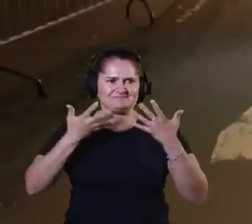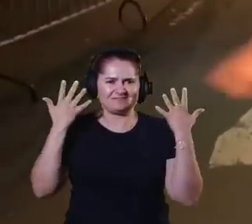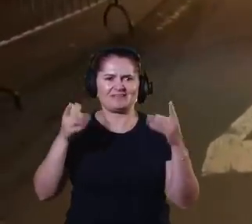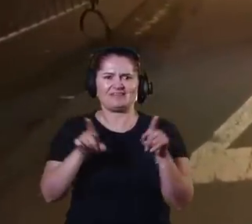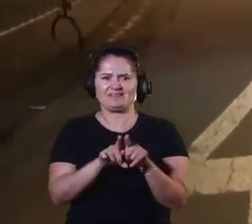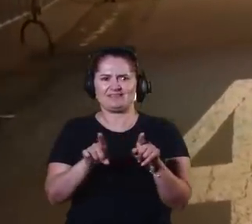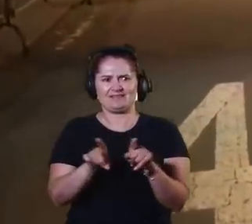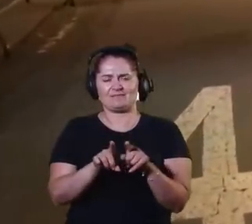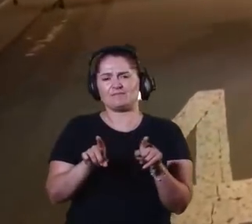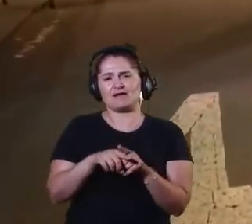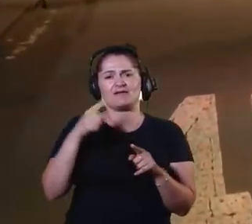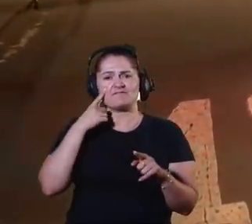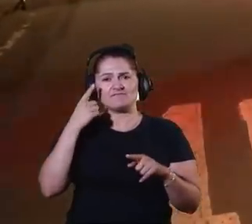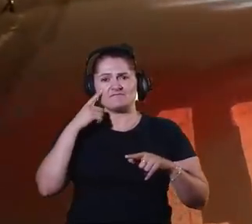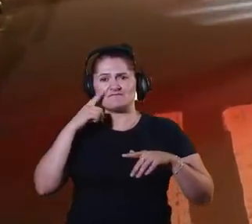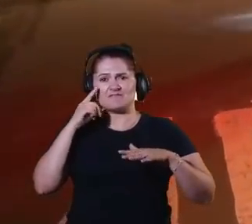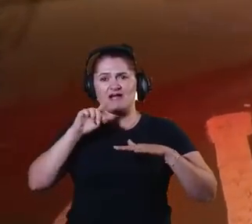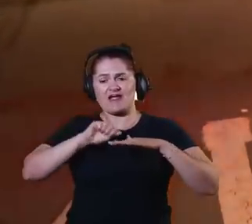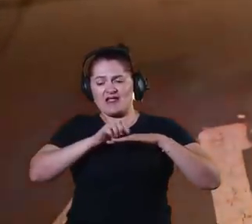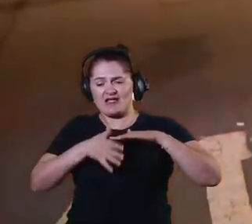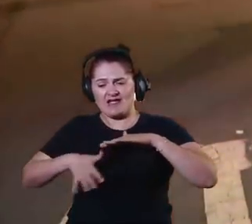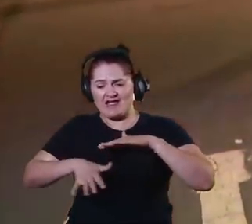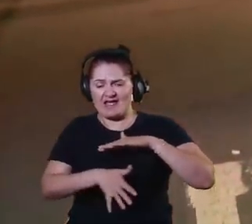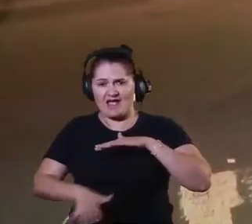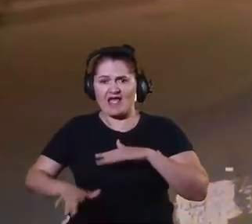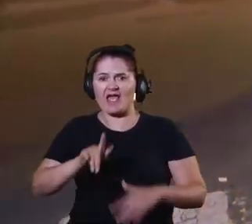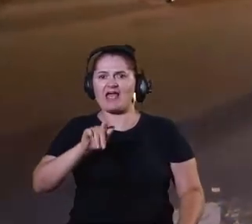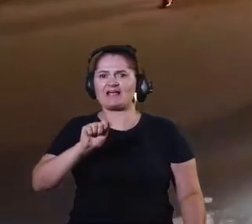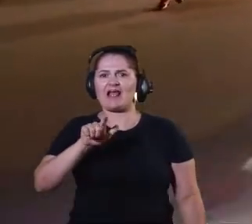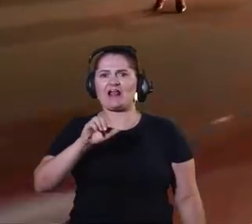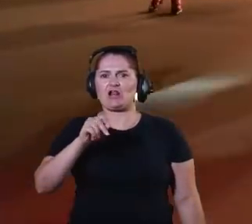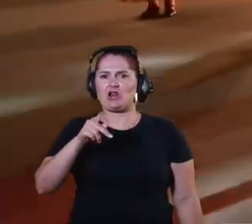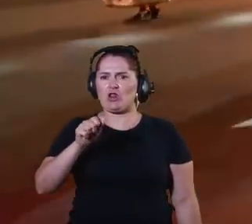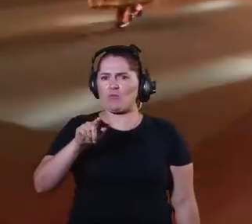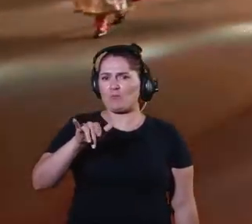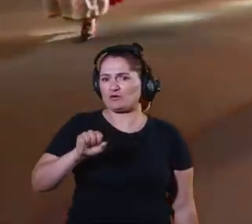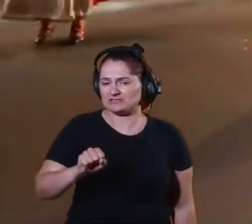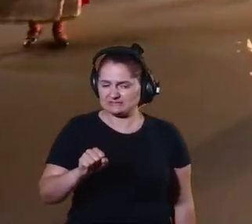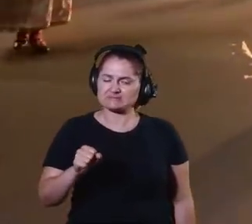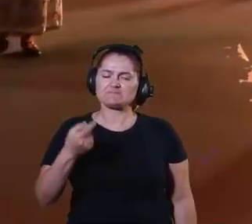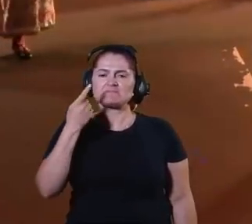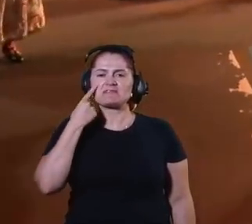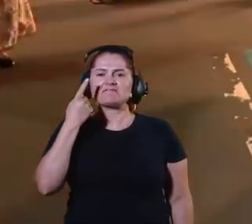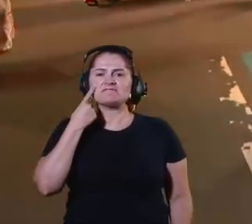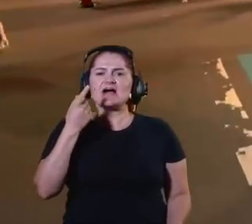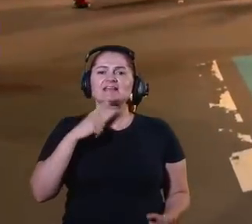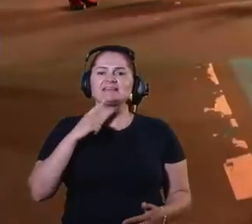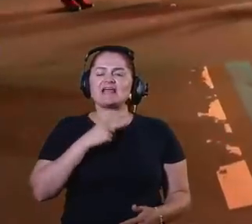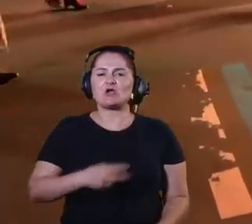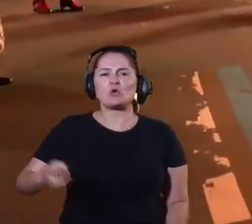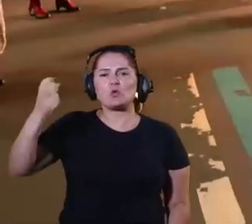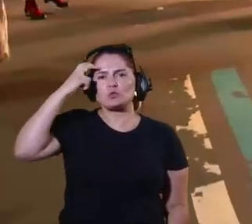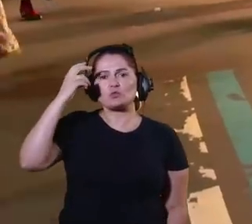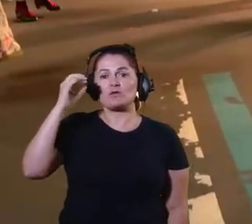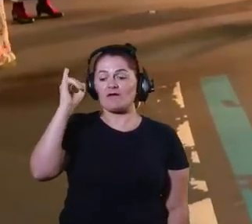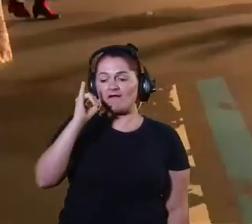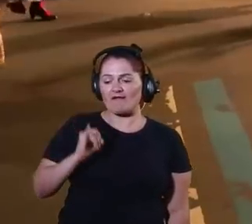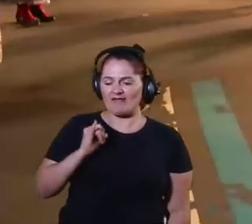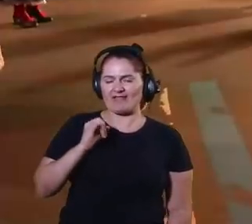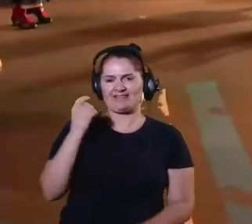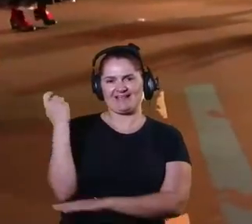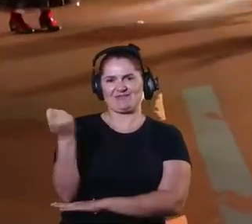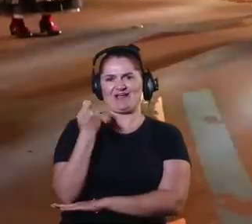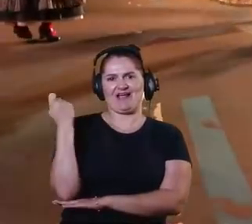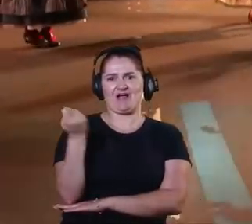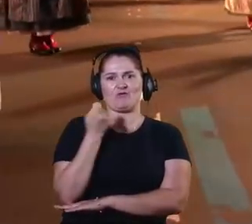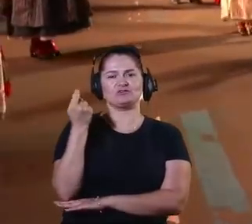gastronomia italiana, alemã, essas raízes, a cultura ítalo-gaúcha. E quem não fica com vontade de